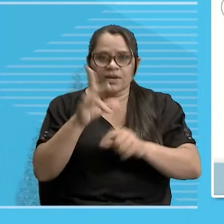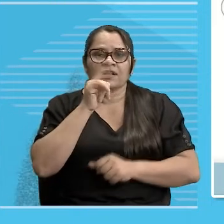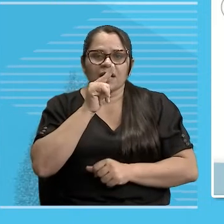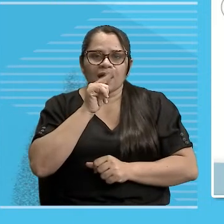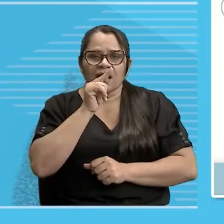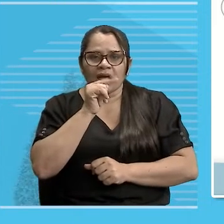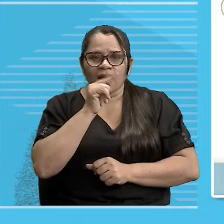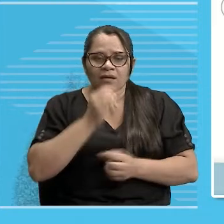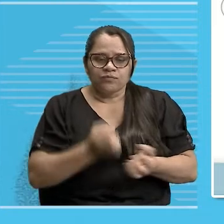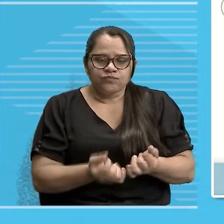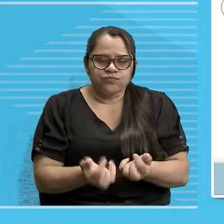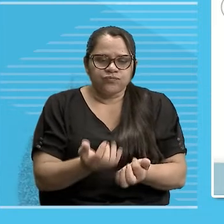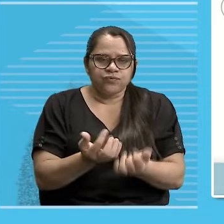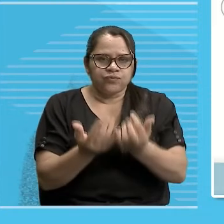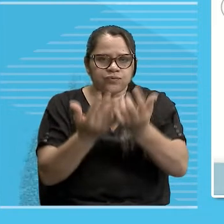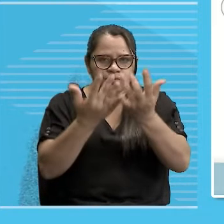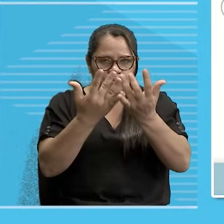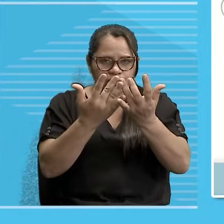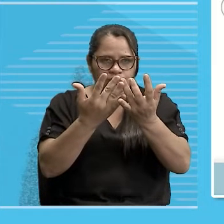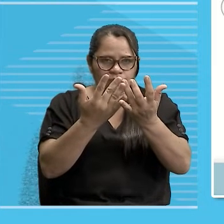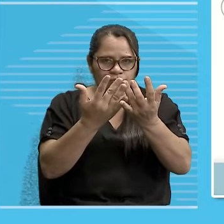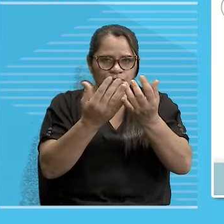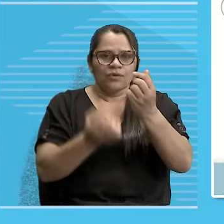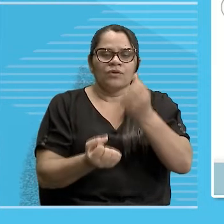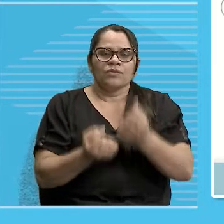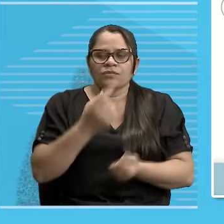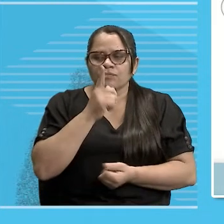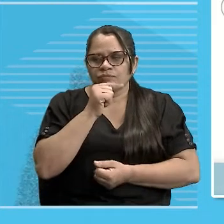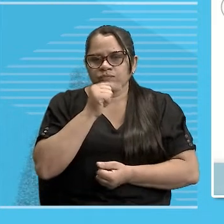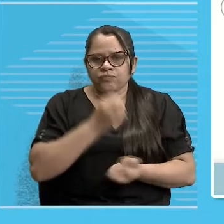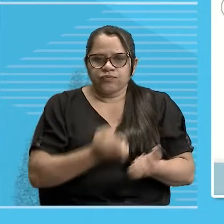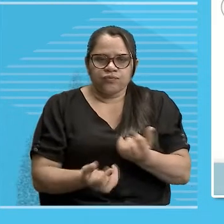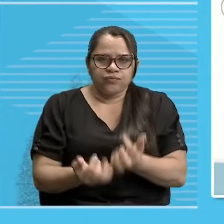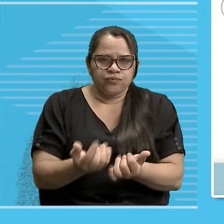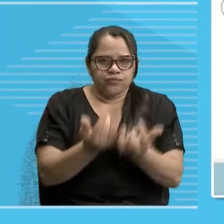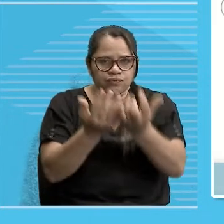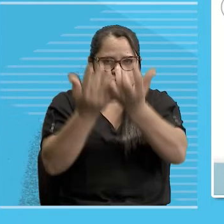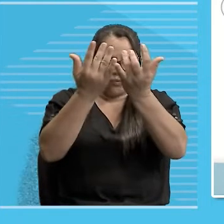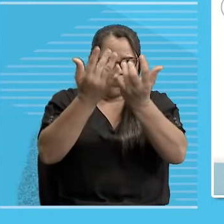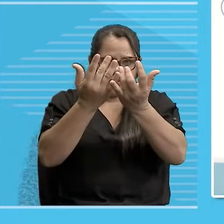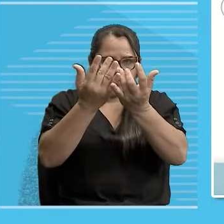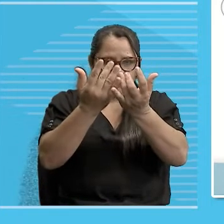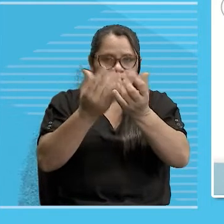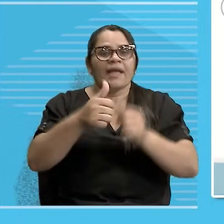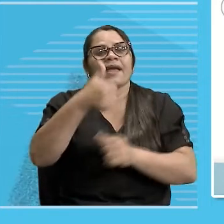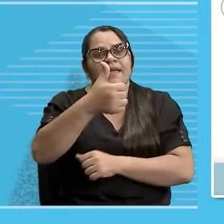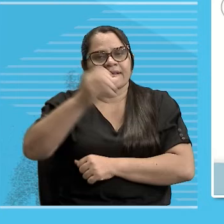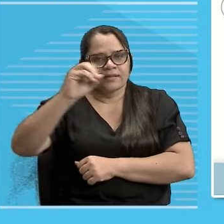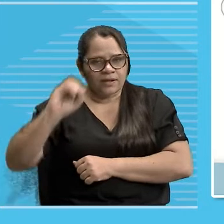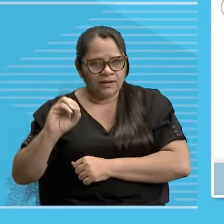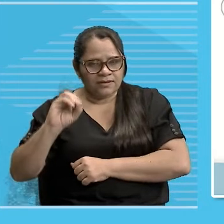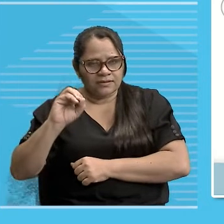ou seja, a temperatura que a água vira vapor, é 100.